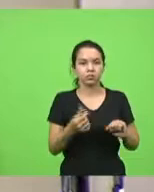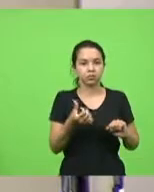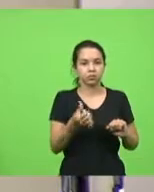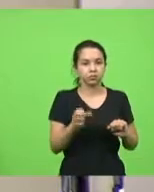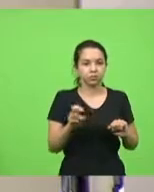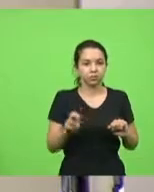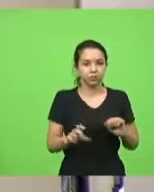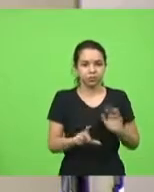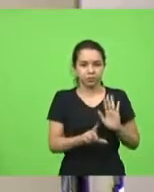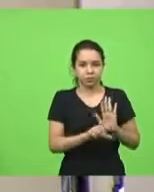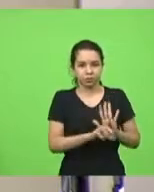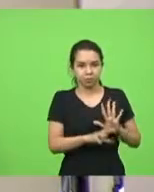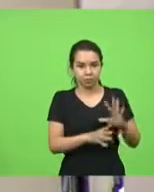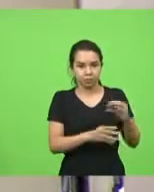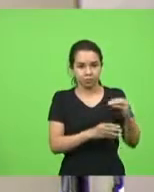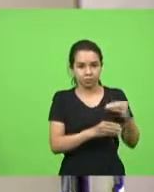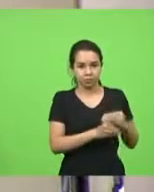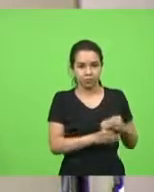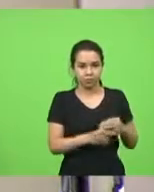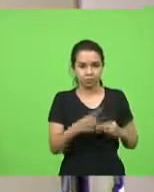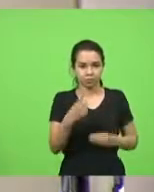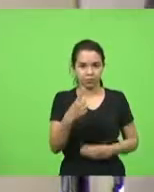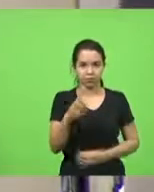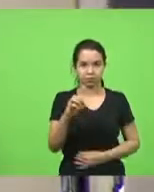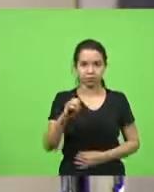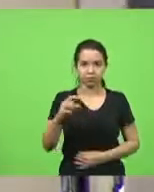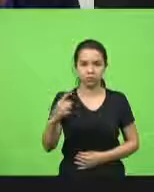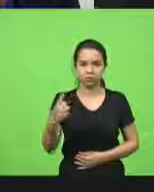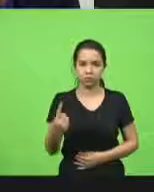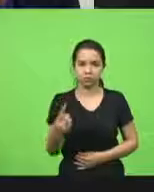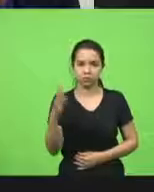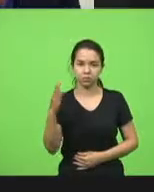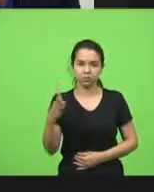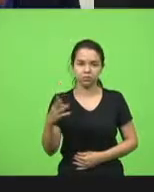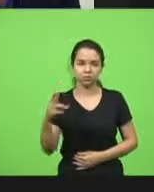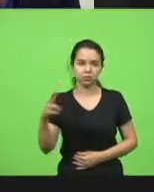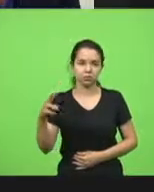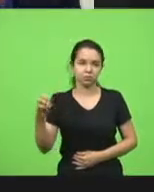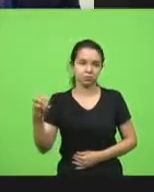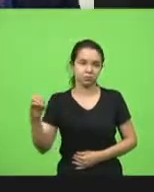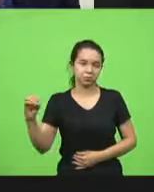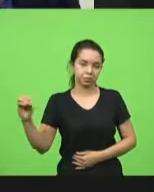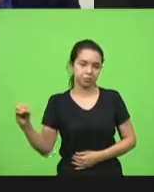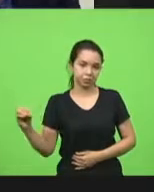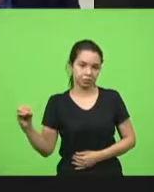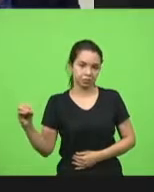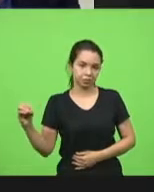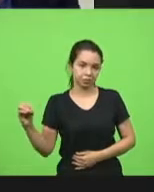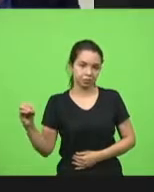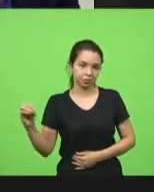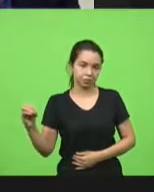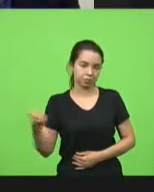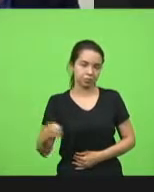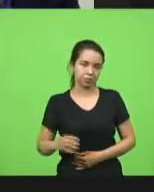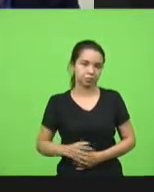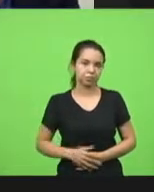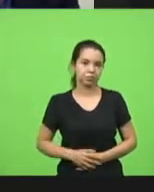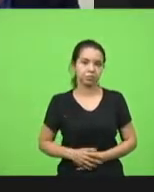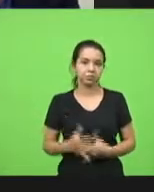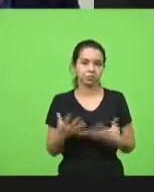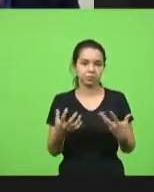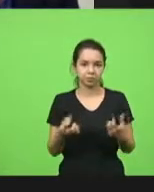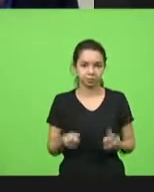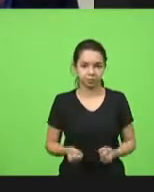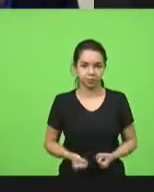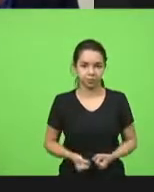Complementar 101 de 2000. Todos de acordo? Para deliberação, extra pauta? Ok.